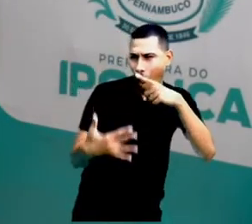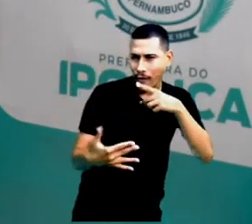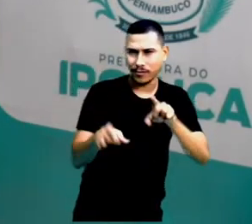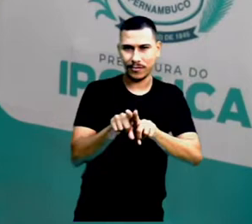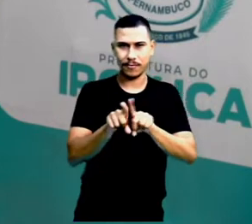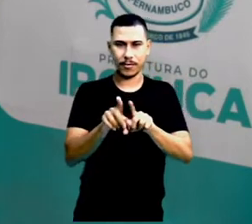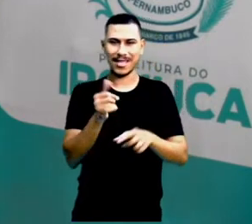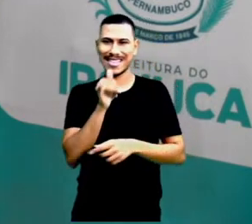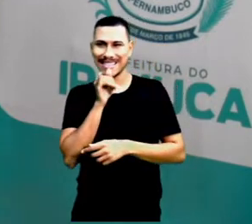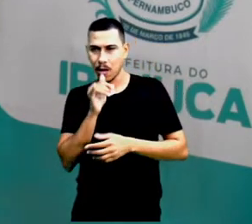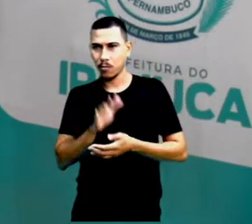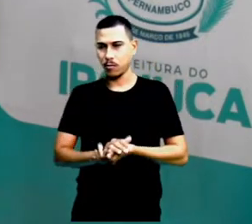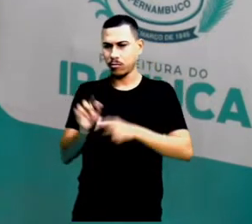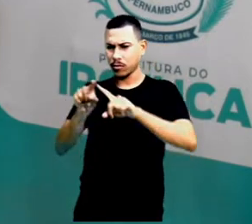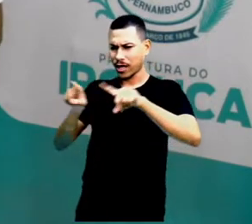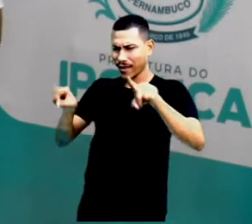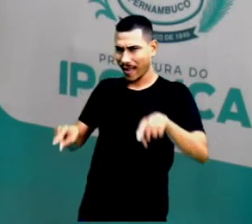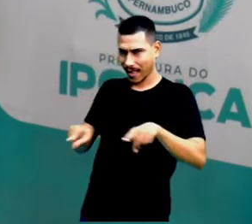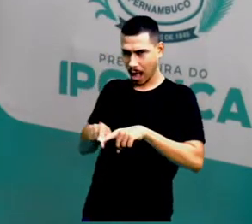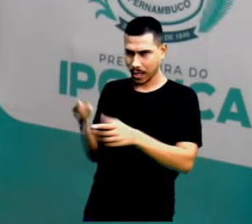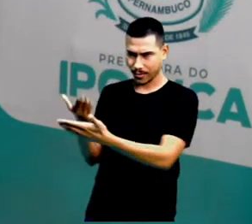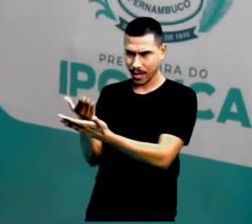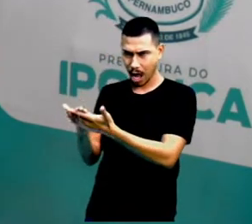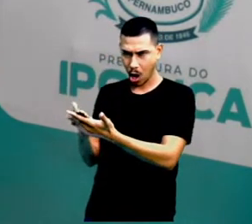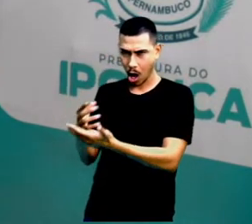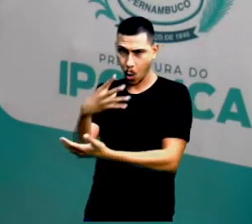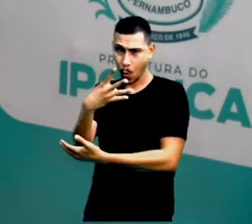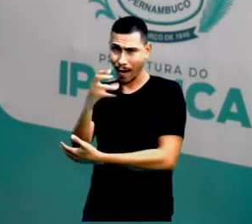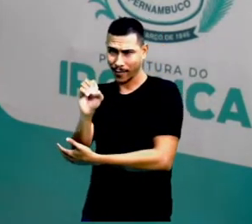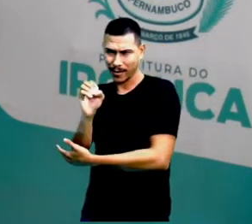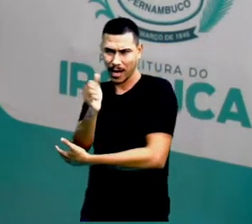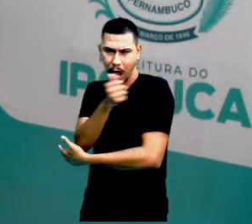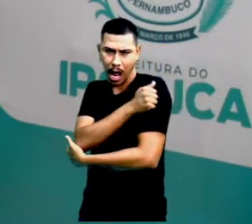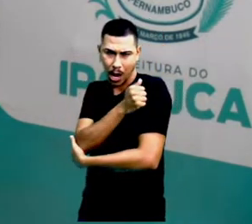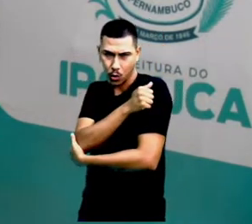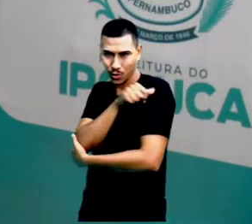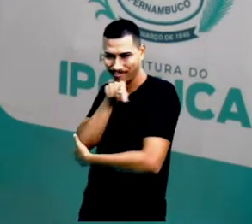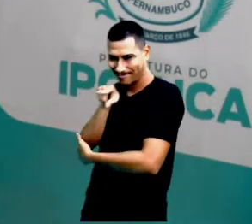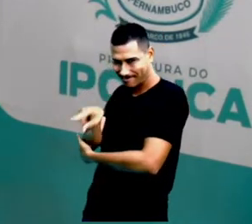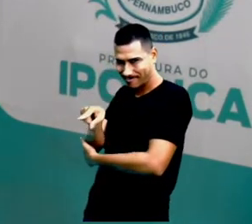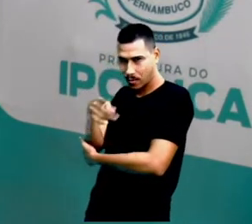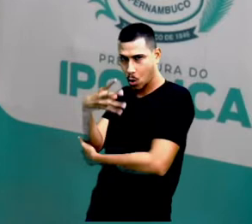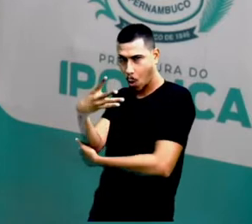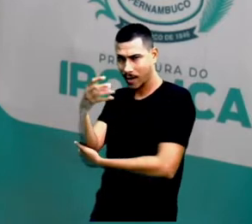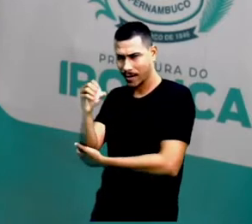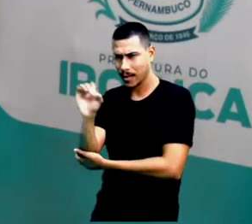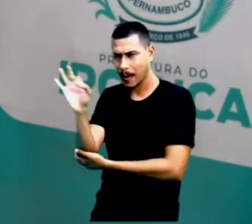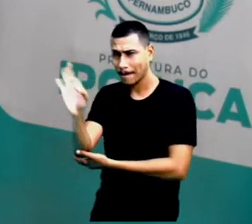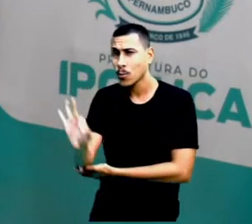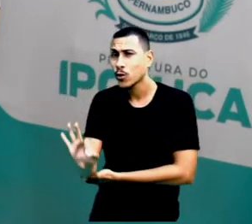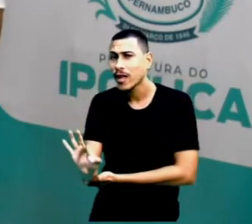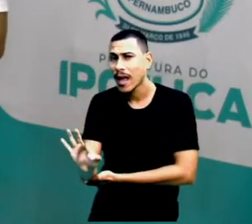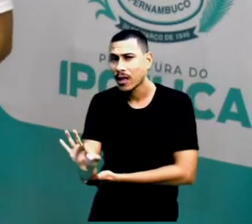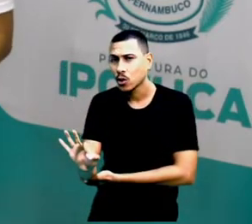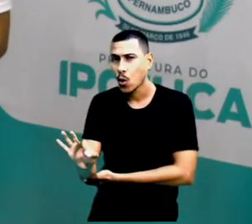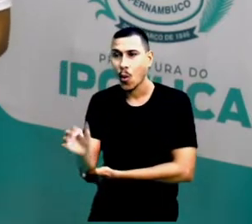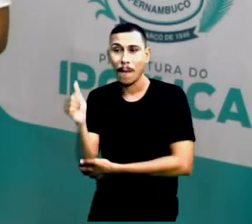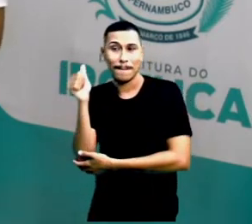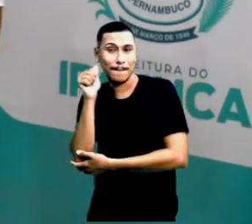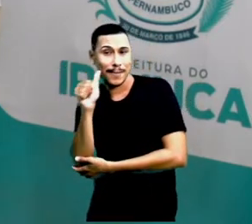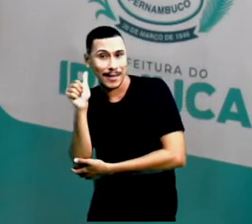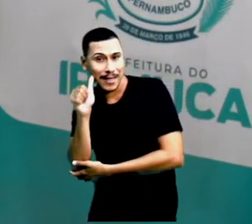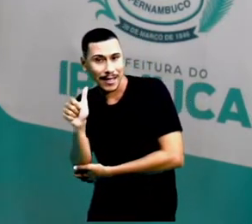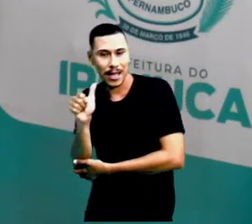uma sala de aula, há 40 estudantes, dos quais 40% são